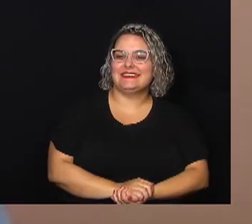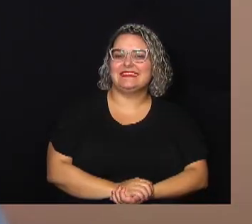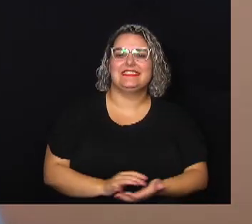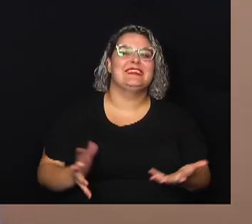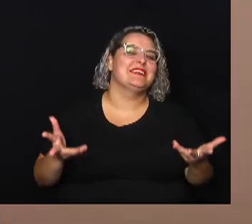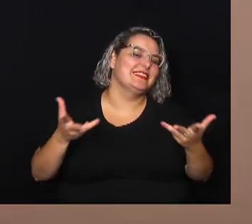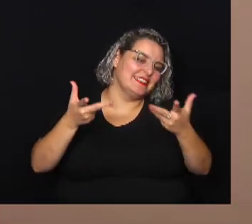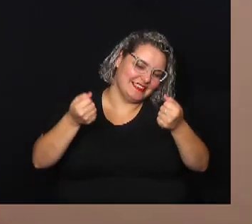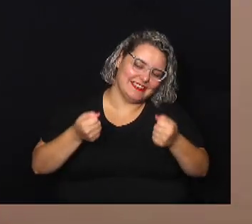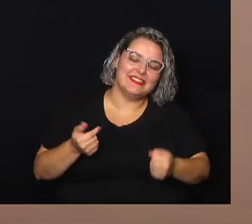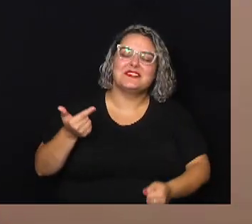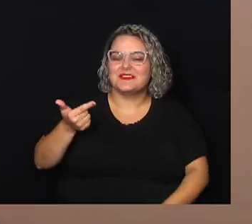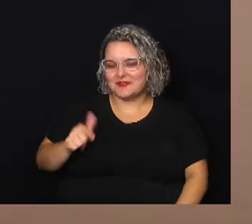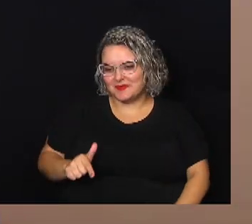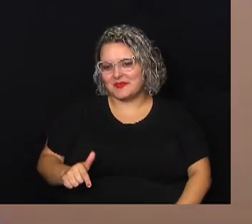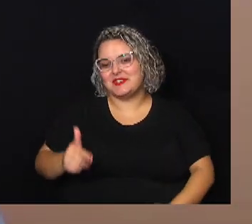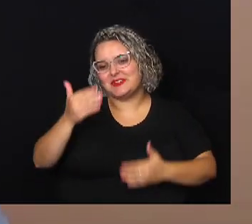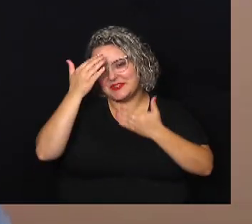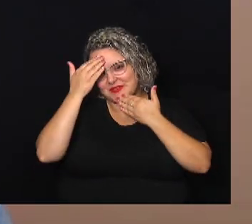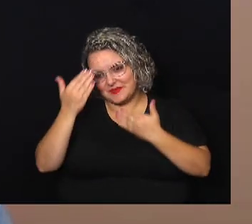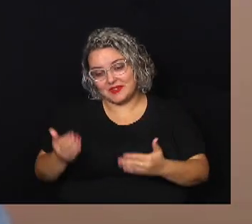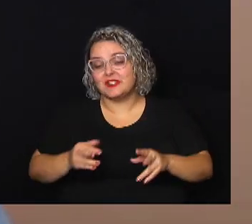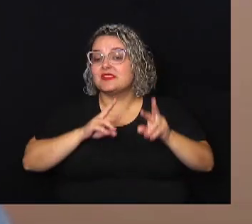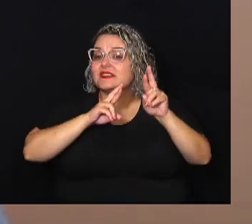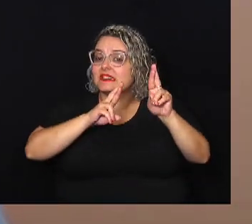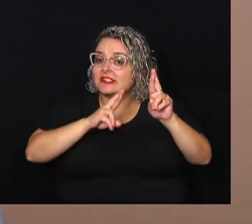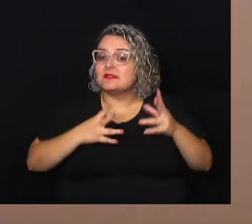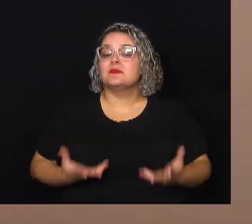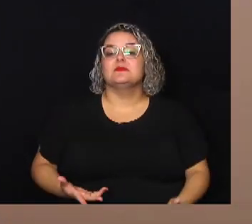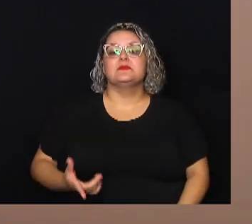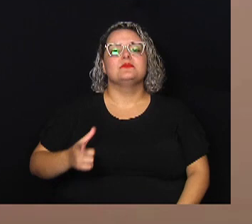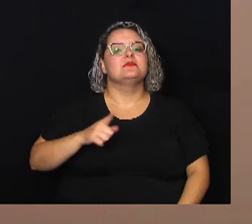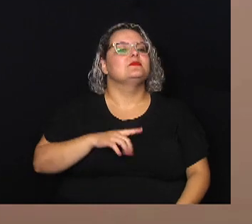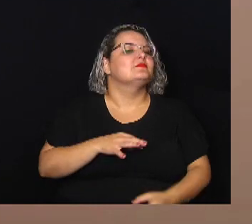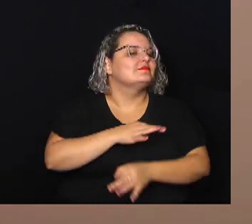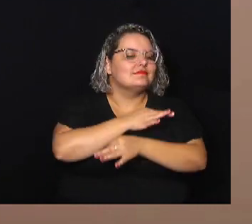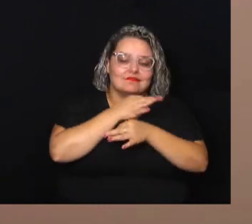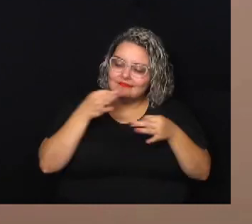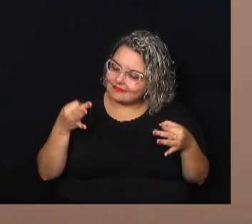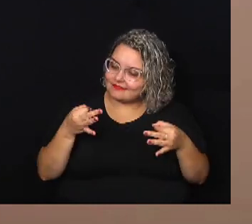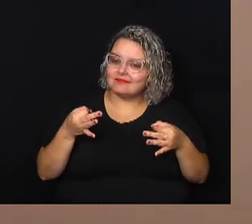Maravilha, mais uma vez, muito obrigado. Espero que vocês tenham um